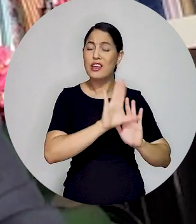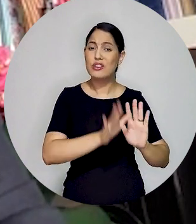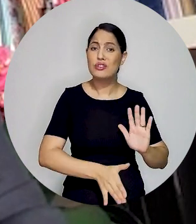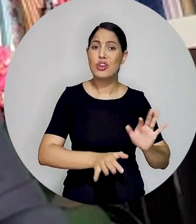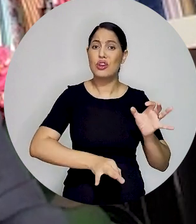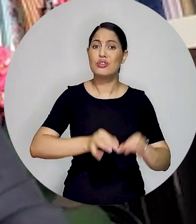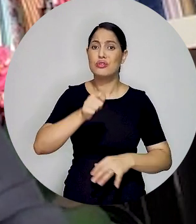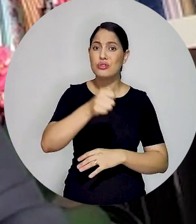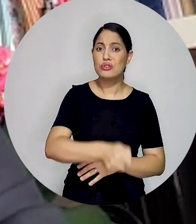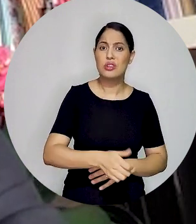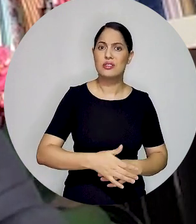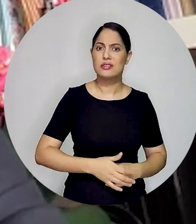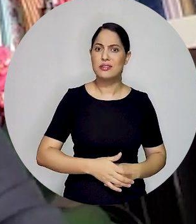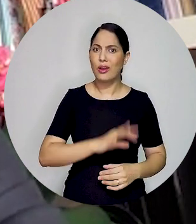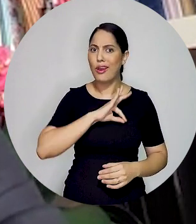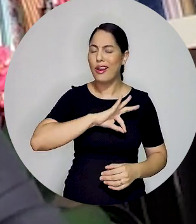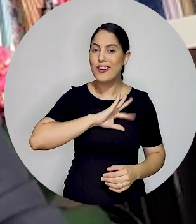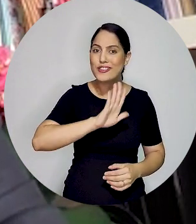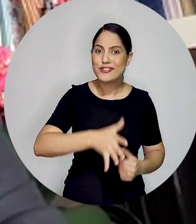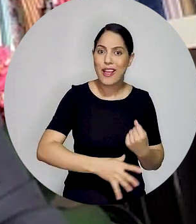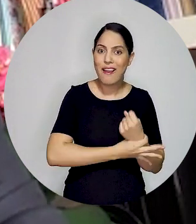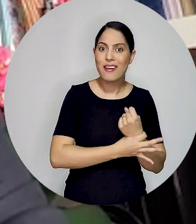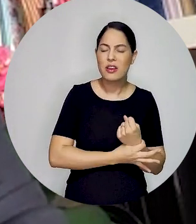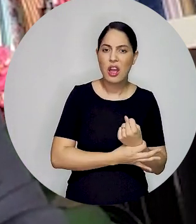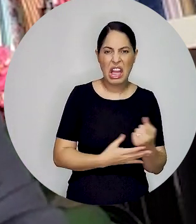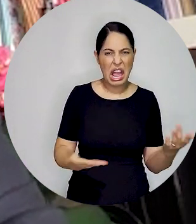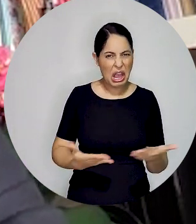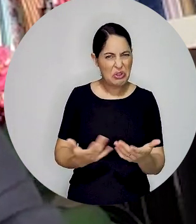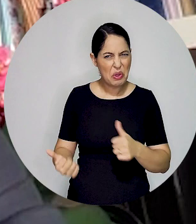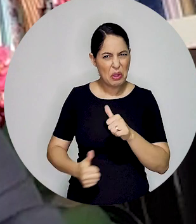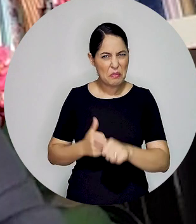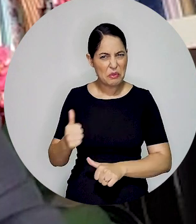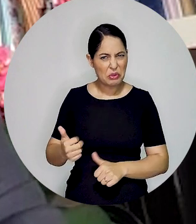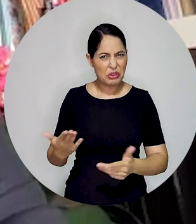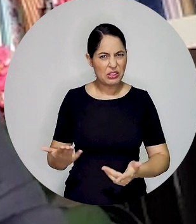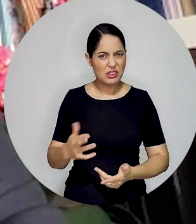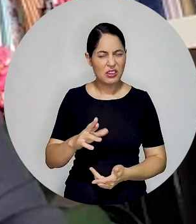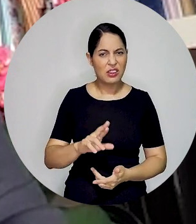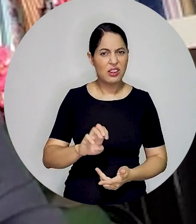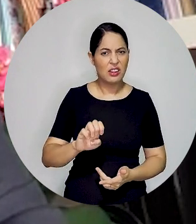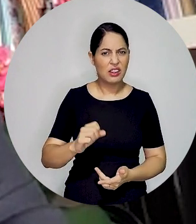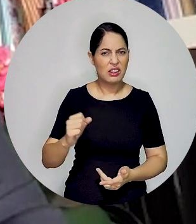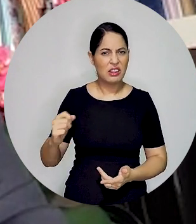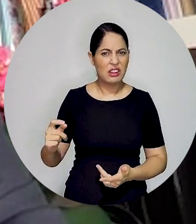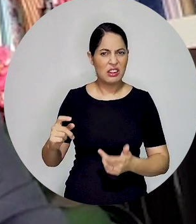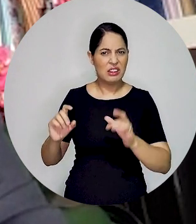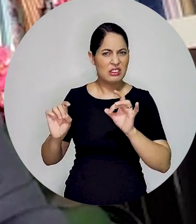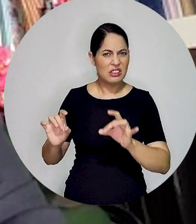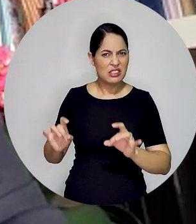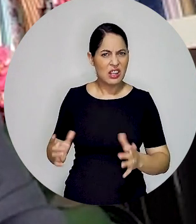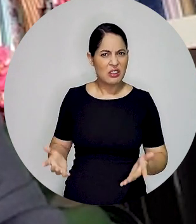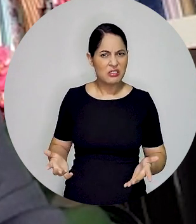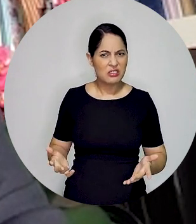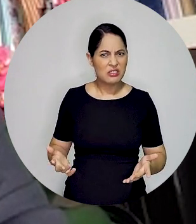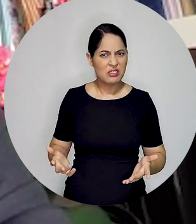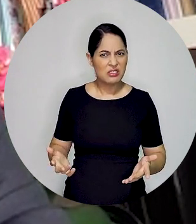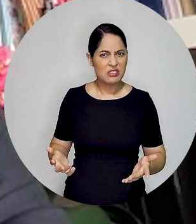o seu reconhecimento já fixado em lei e na jurisprudência, e agora é surpreendida com essa admissibilidade do recurso